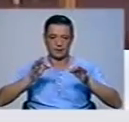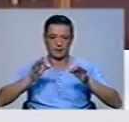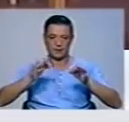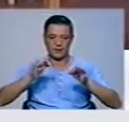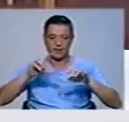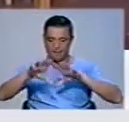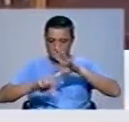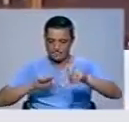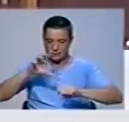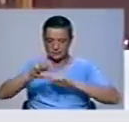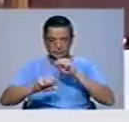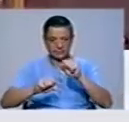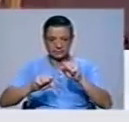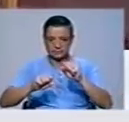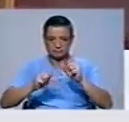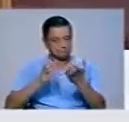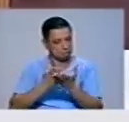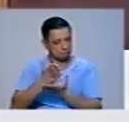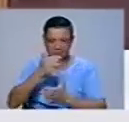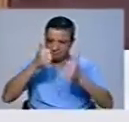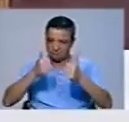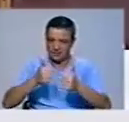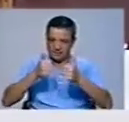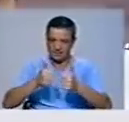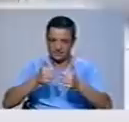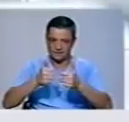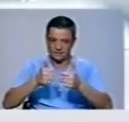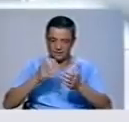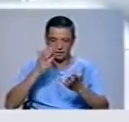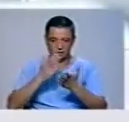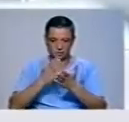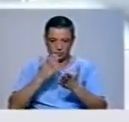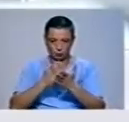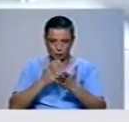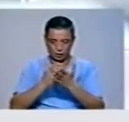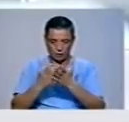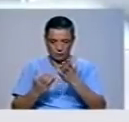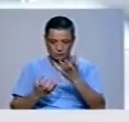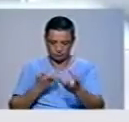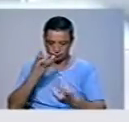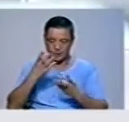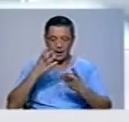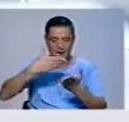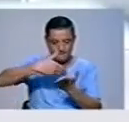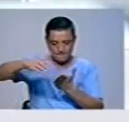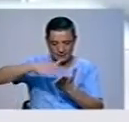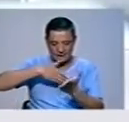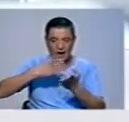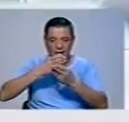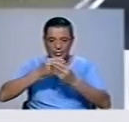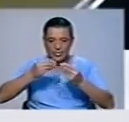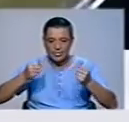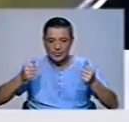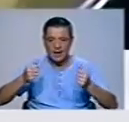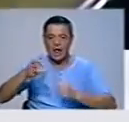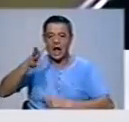É uma massa que é infalível e que corre sempre bem. Portanto, vamos só deixar então agora que a manteiga derreta, que a